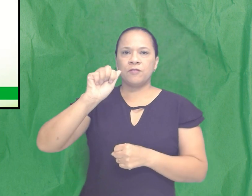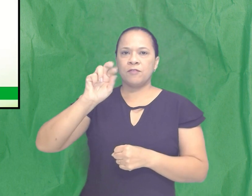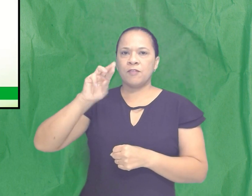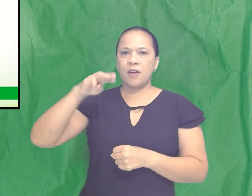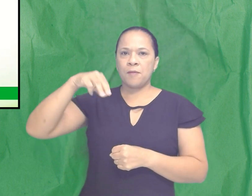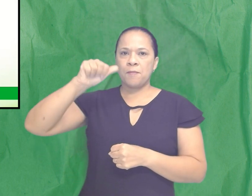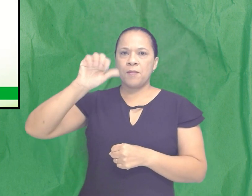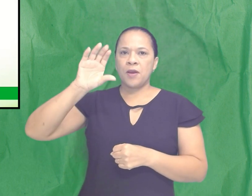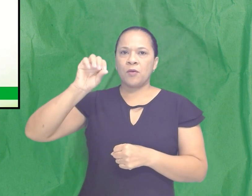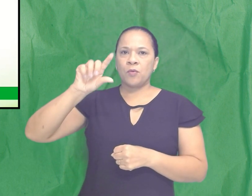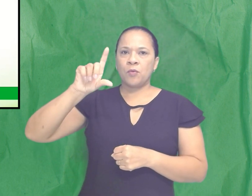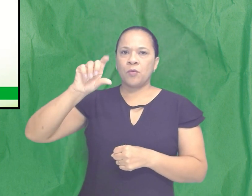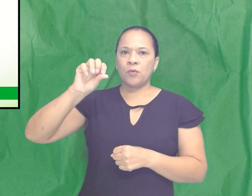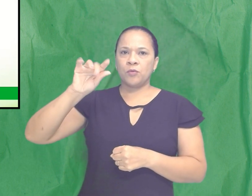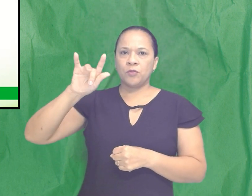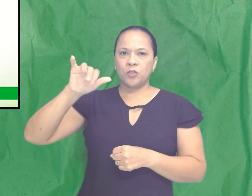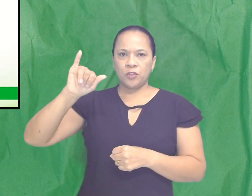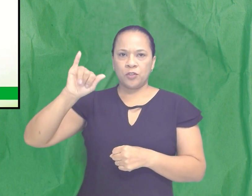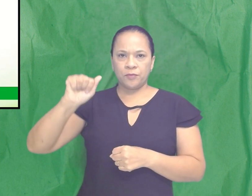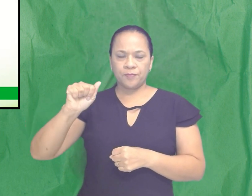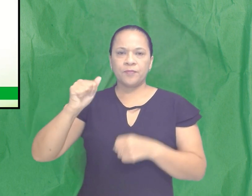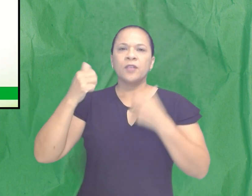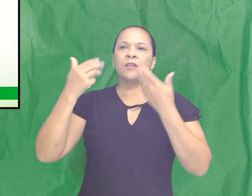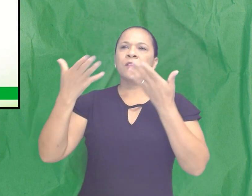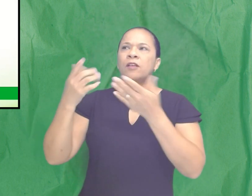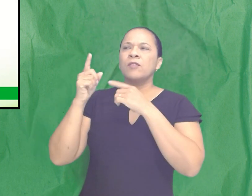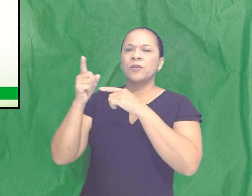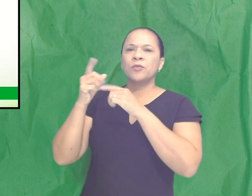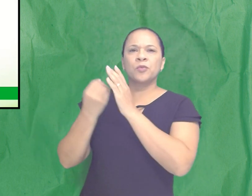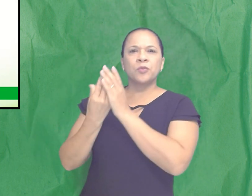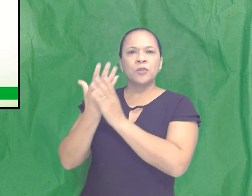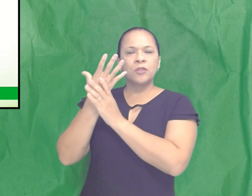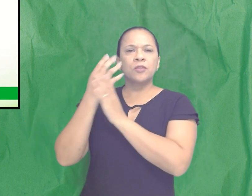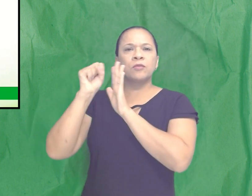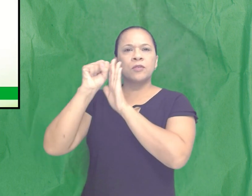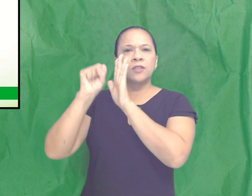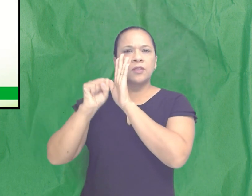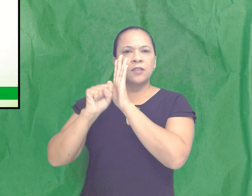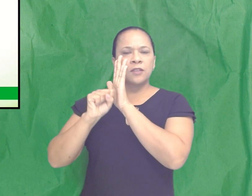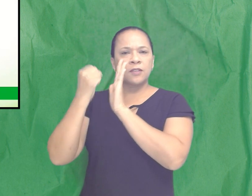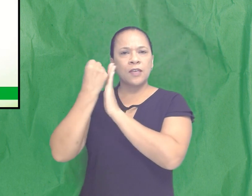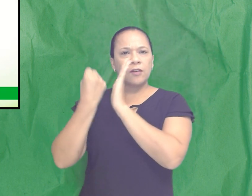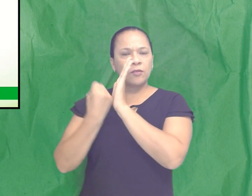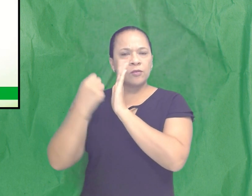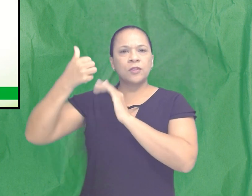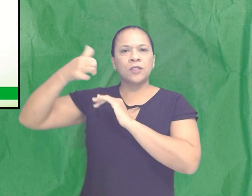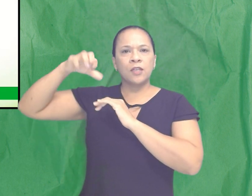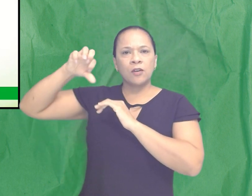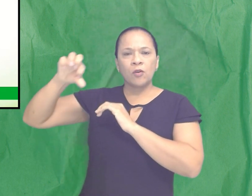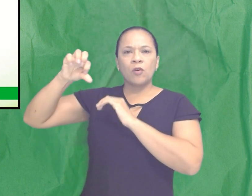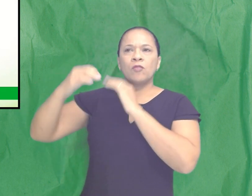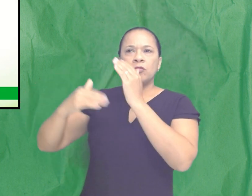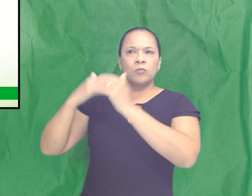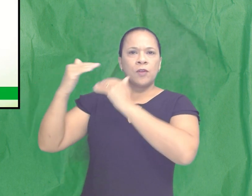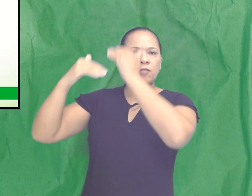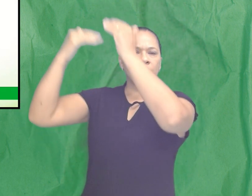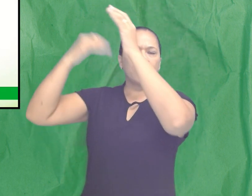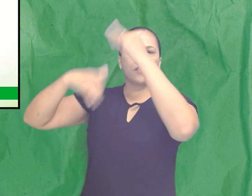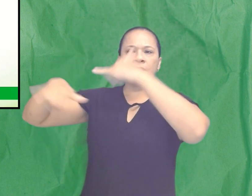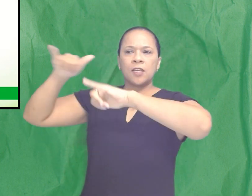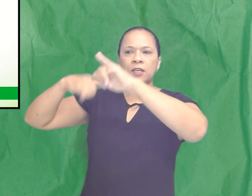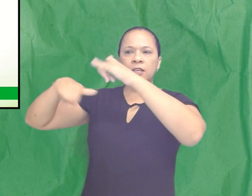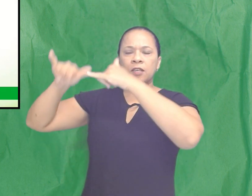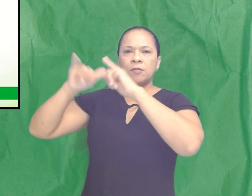A farmacologia é uma ciência que surgiu no século XIX devido ao avanço da química orgânica